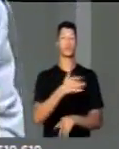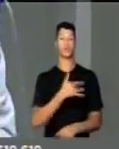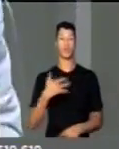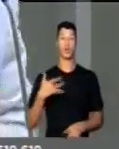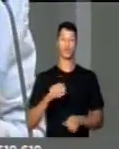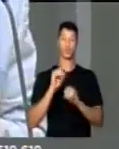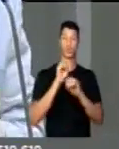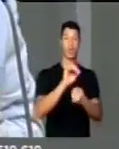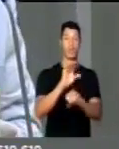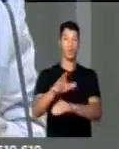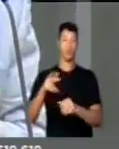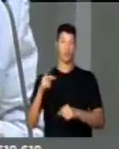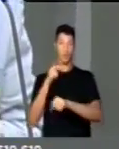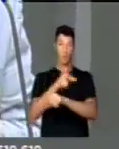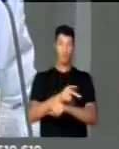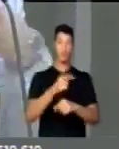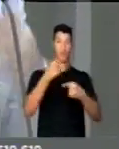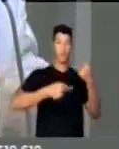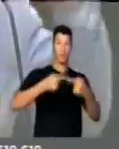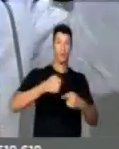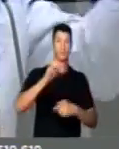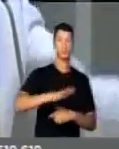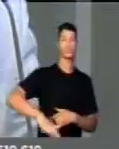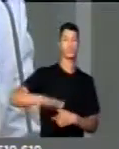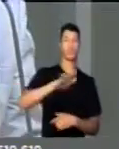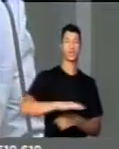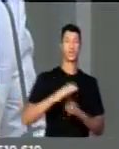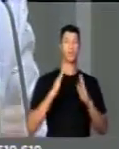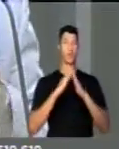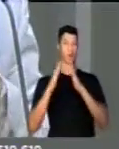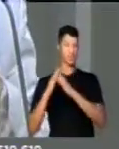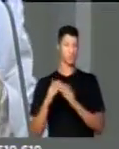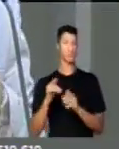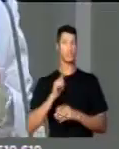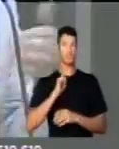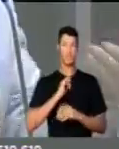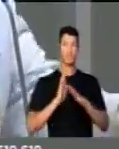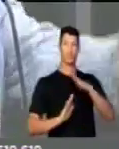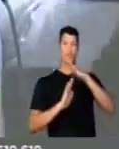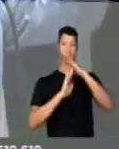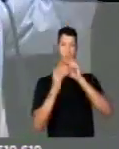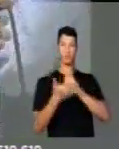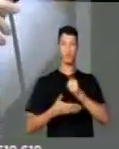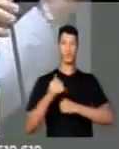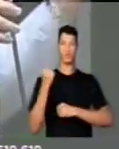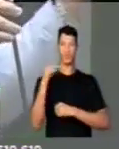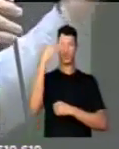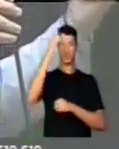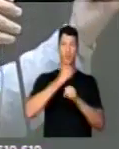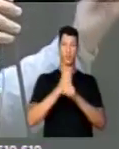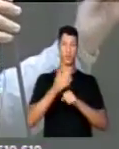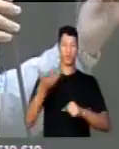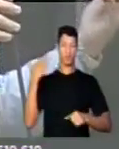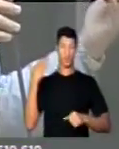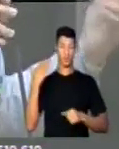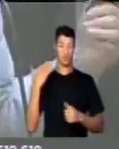educação, previdência, políticas sociais em geral, inclusive moradia, tem um teto baseado na inflação do ano